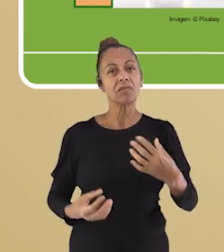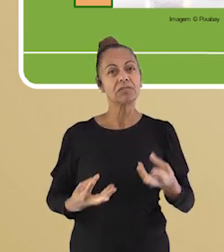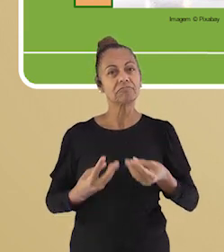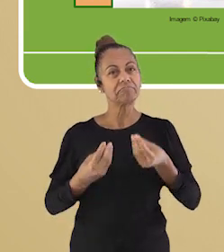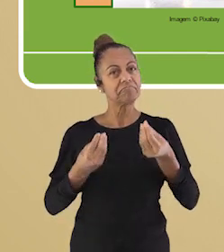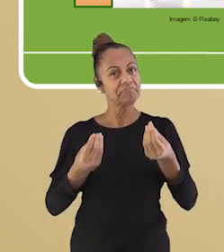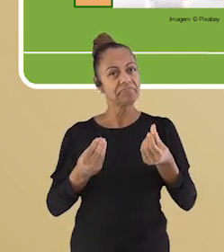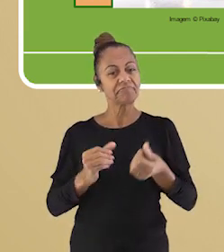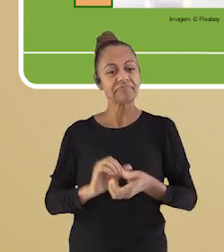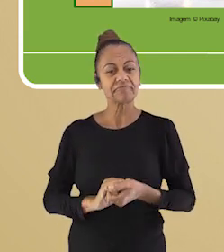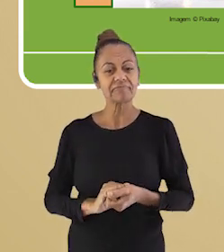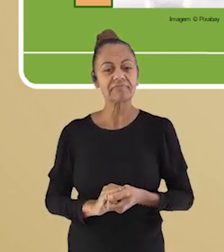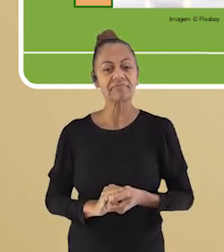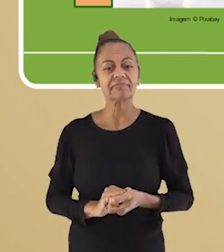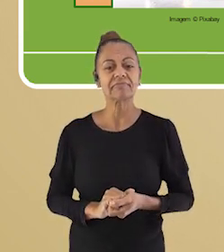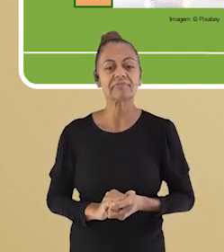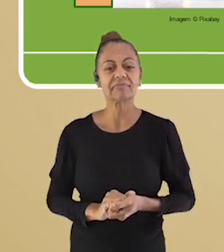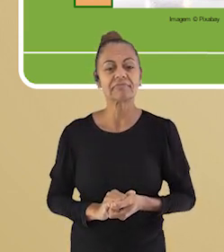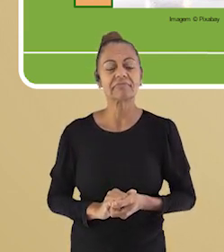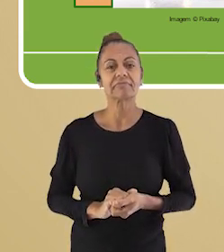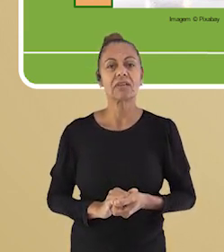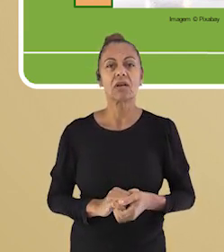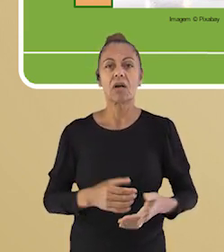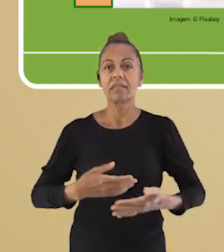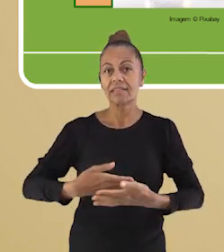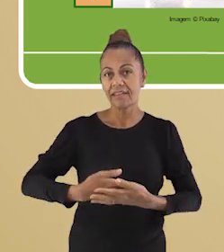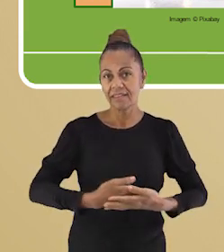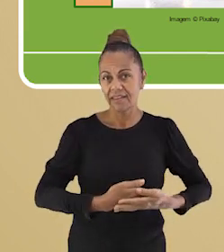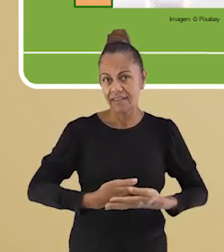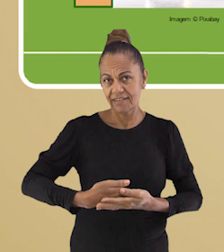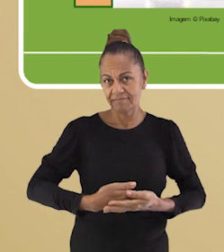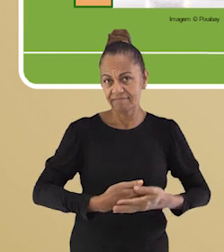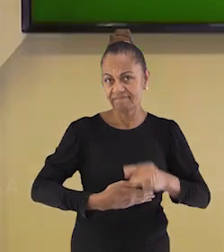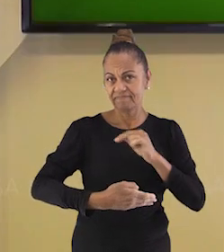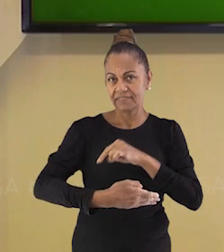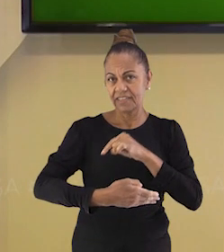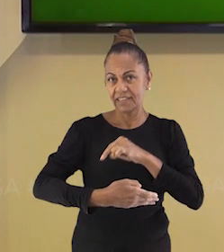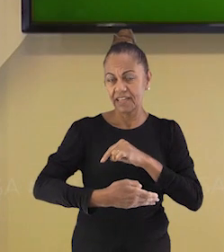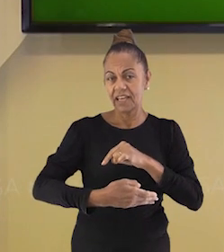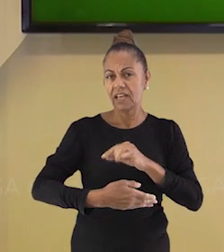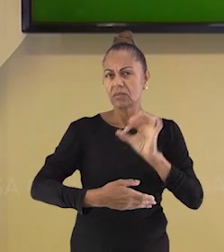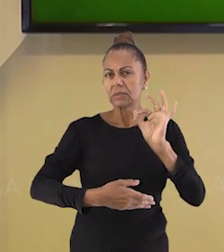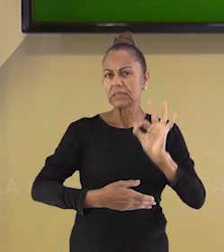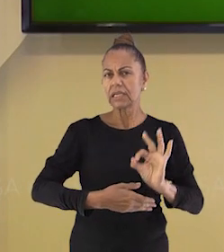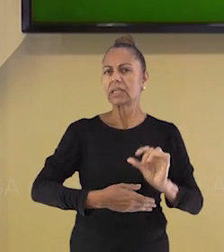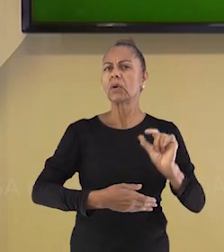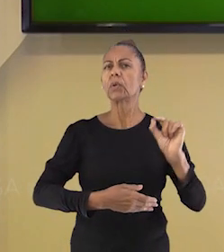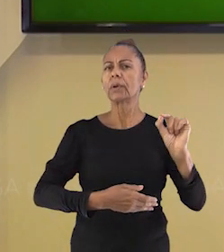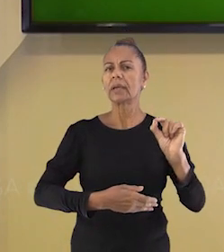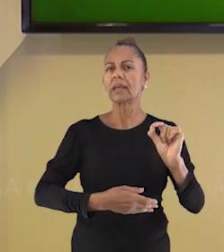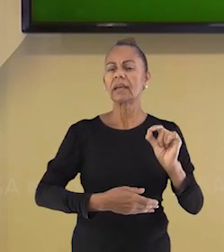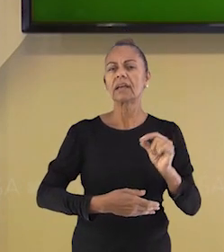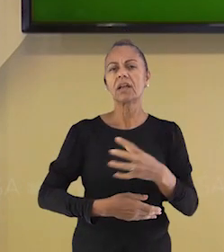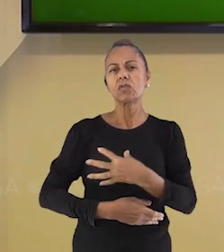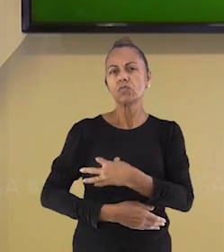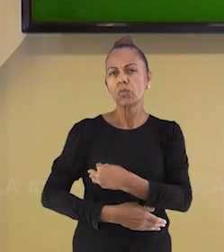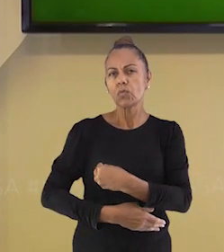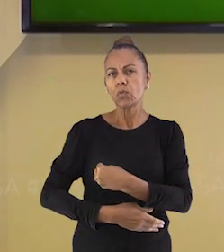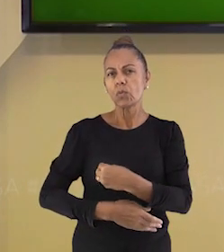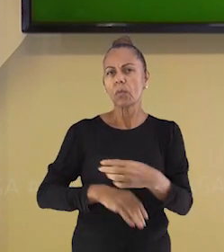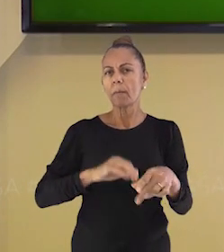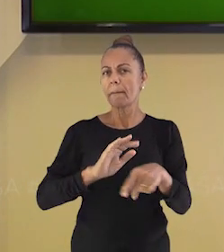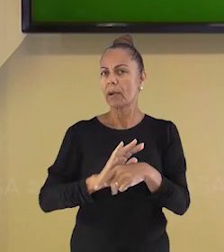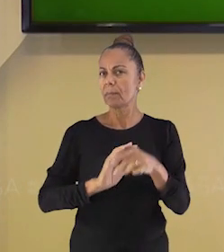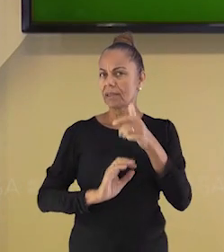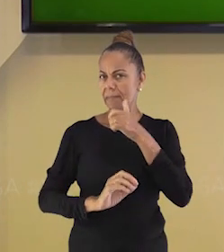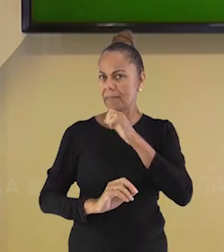bem-estar. Olha que legal esse resuminho que fiz para vocês sobre o assunto. Os recém-nascidos, o recomendado é o